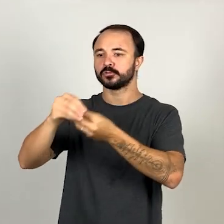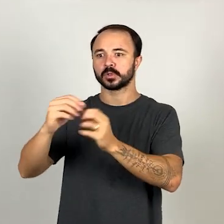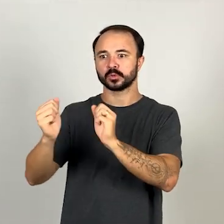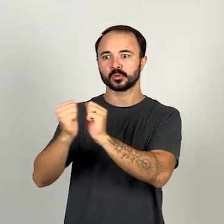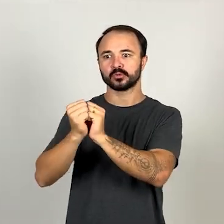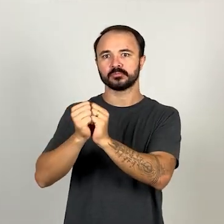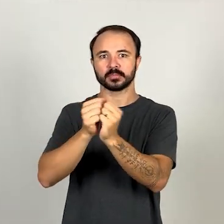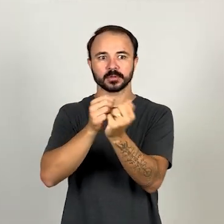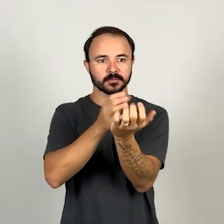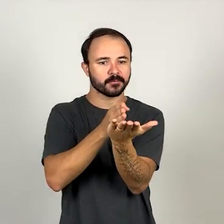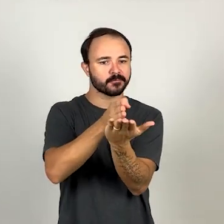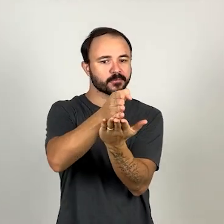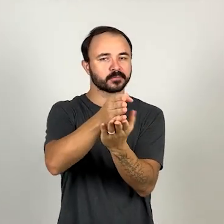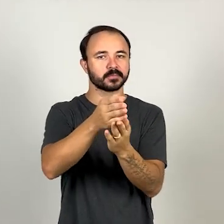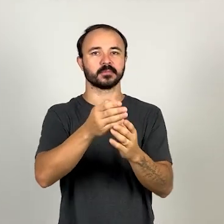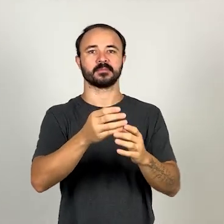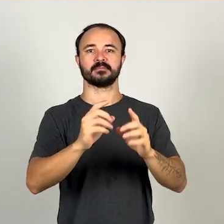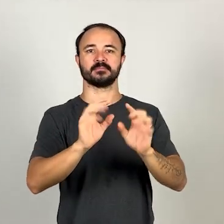alguns metais.